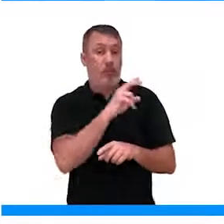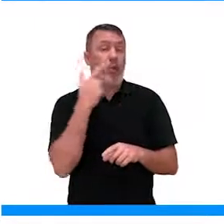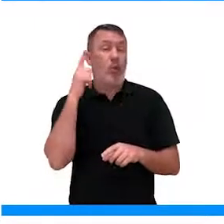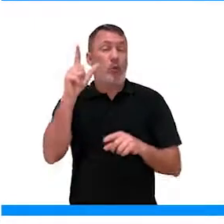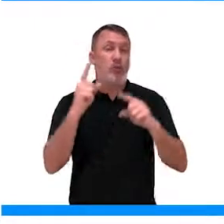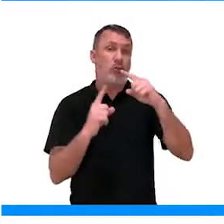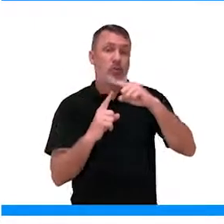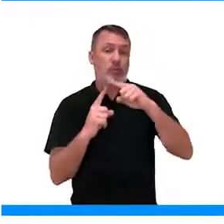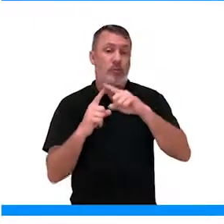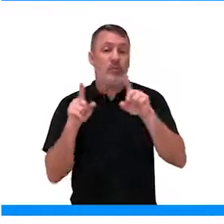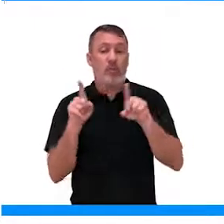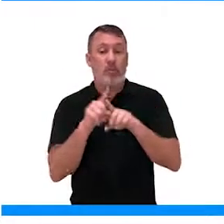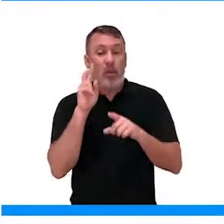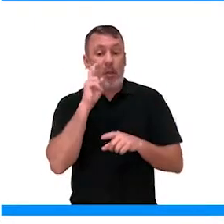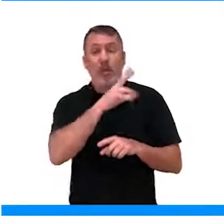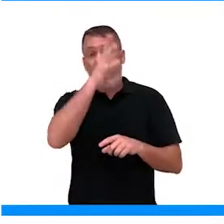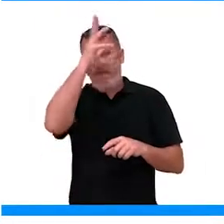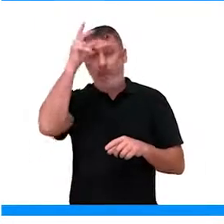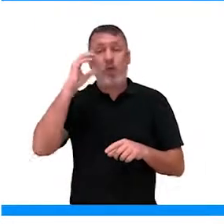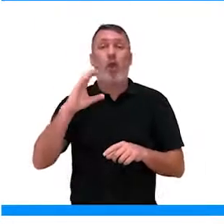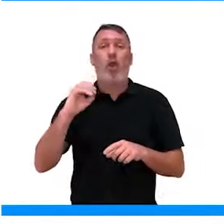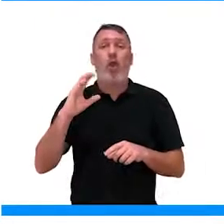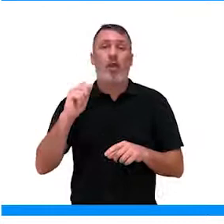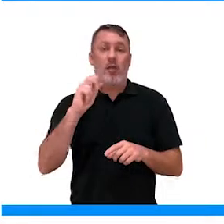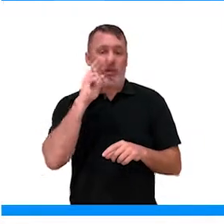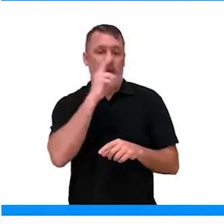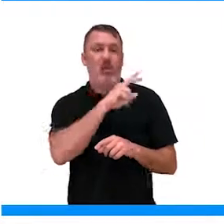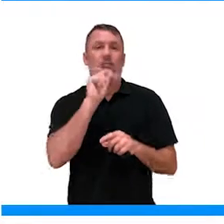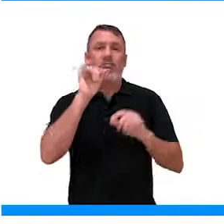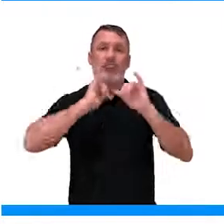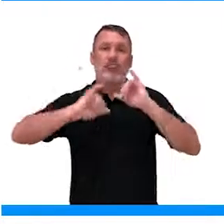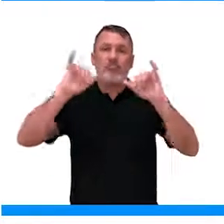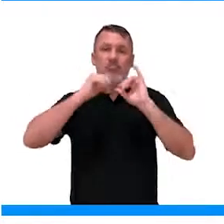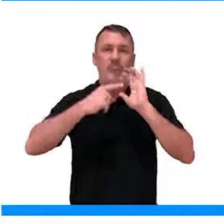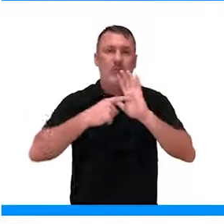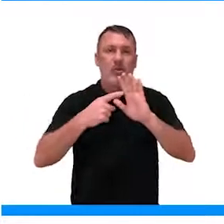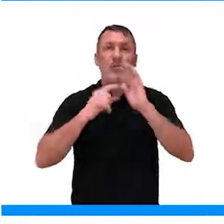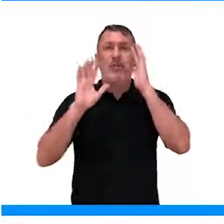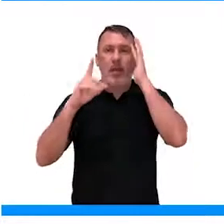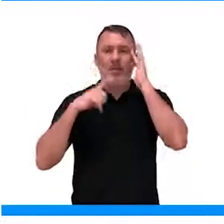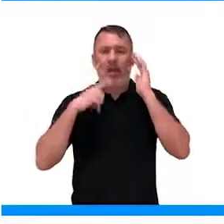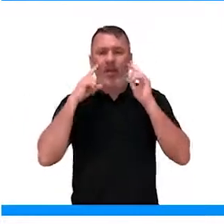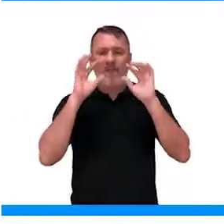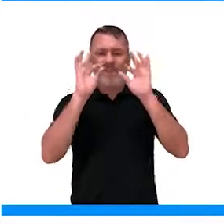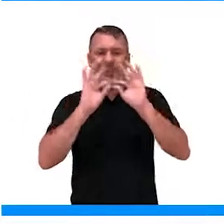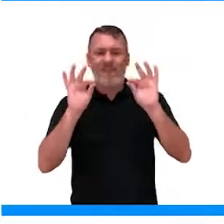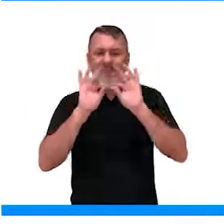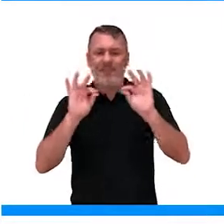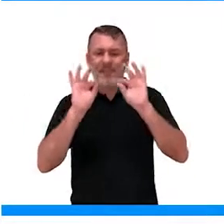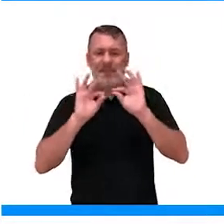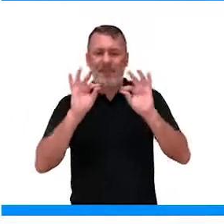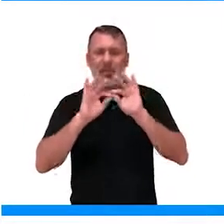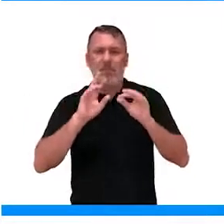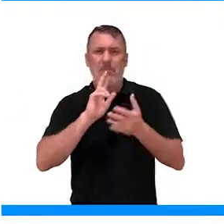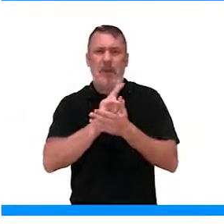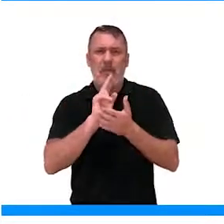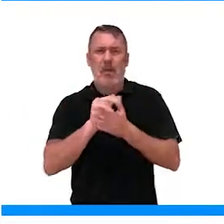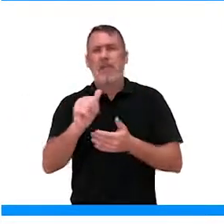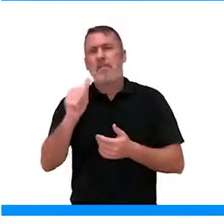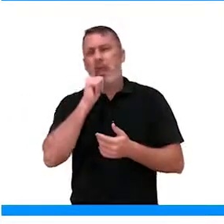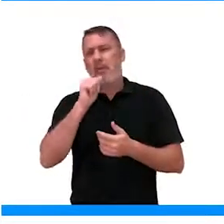Aqui a gente tem uma outra abordagem da Coca-Cola também, uma mensagem publicitária, mas com várias frases aí,